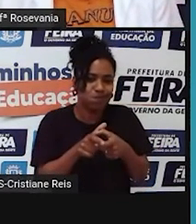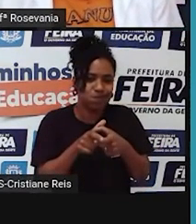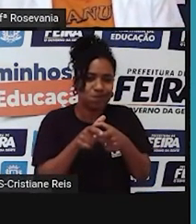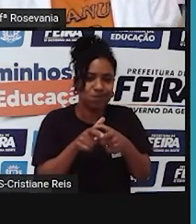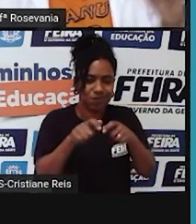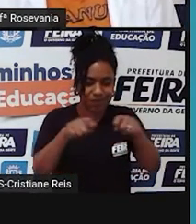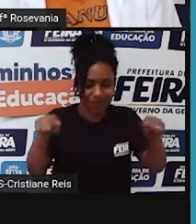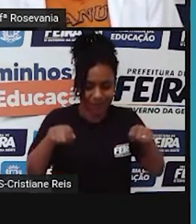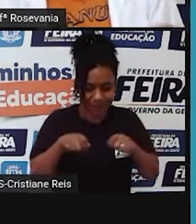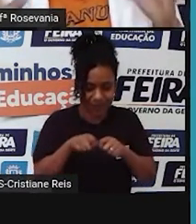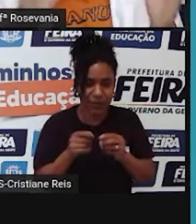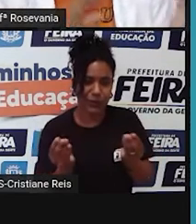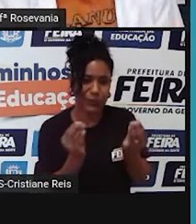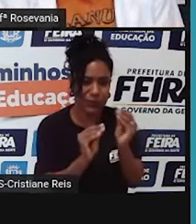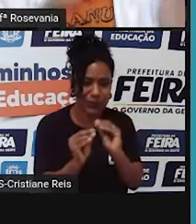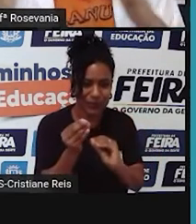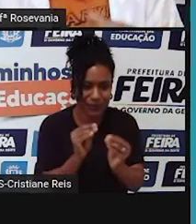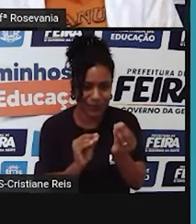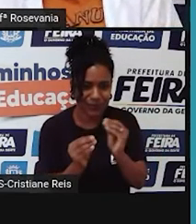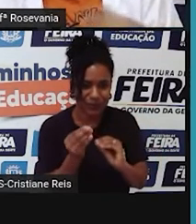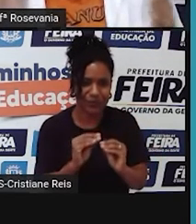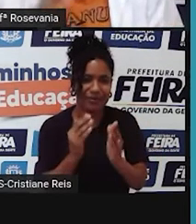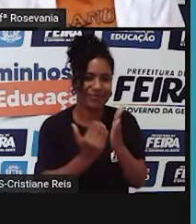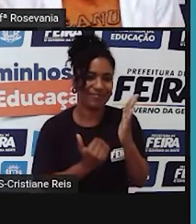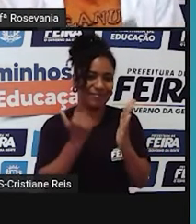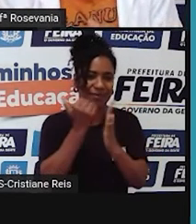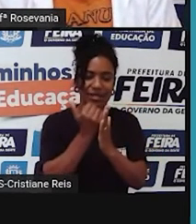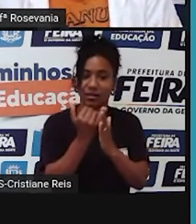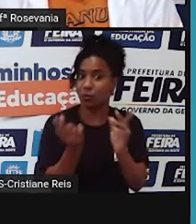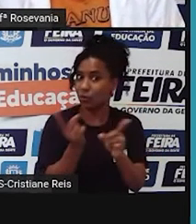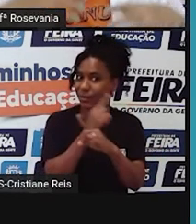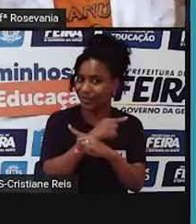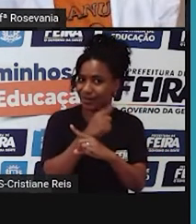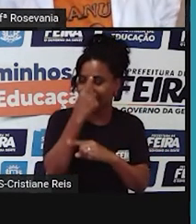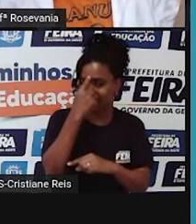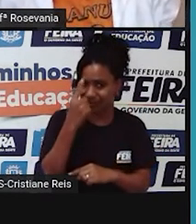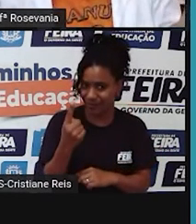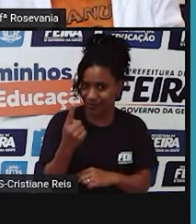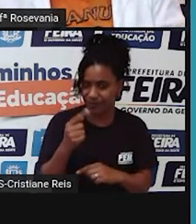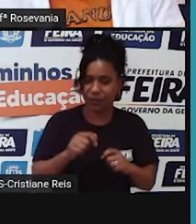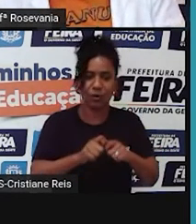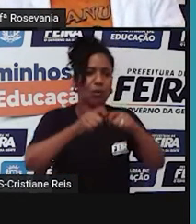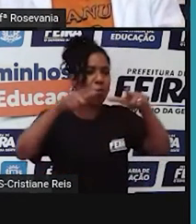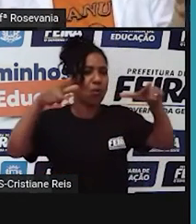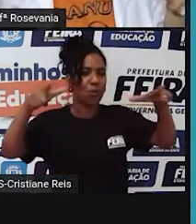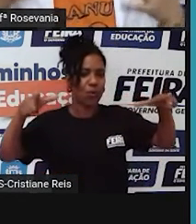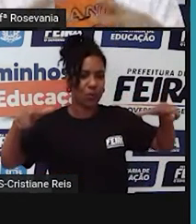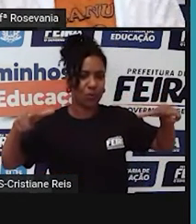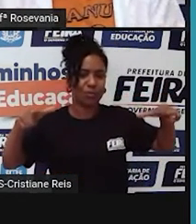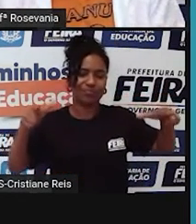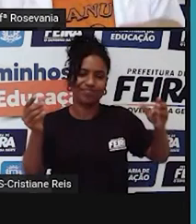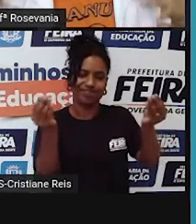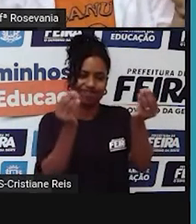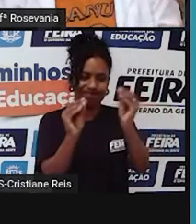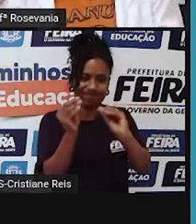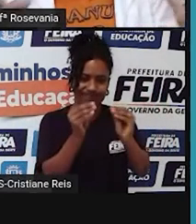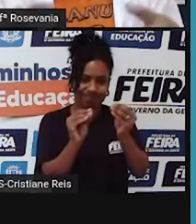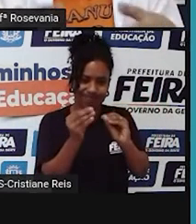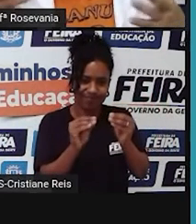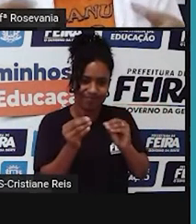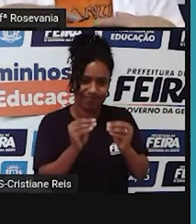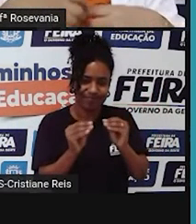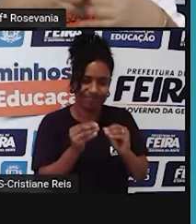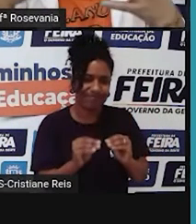os detalhes vão ser maior. Então, sempre é o contrário um do outro. Quando você tem uma área maior, aí você, né,